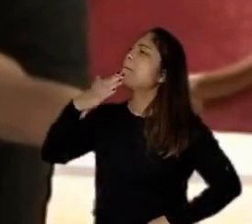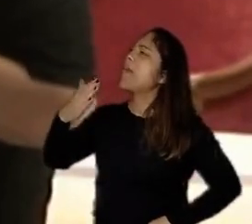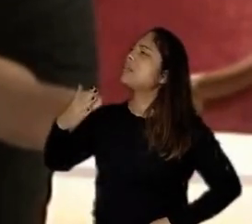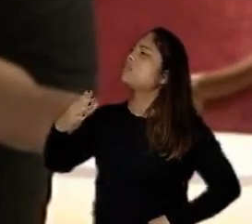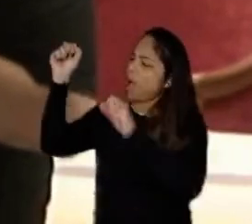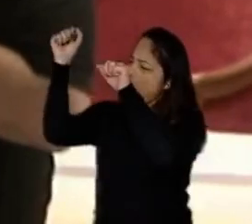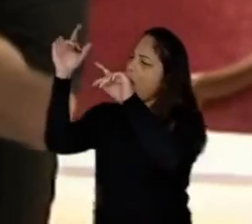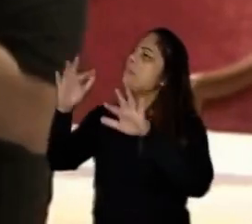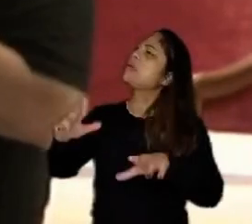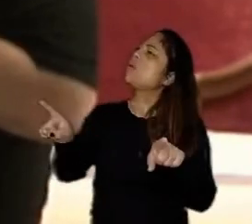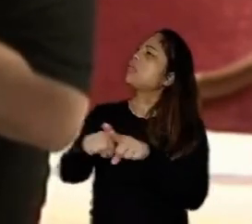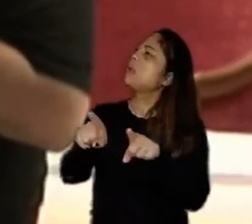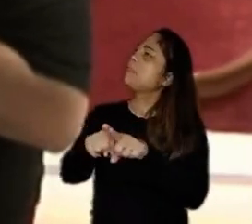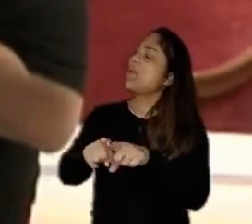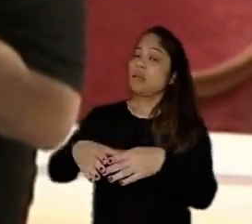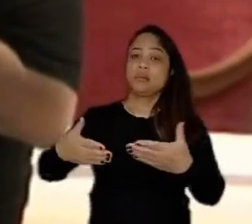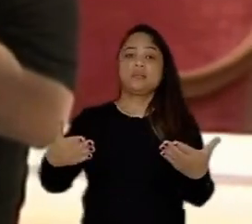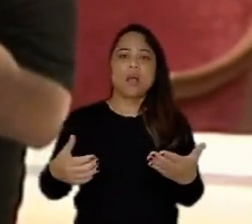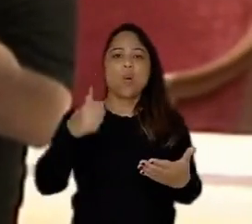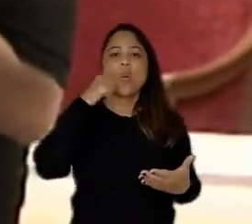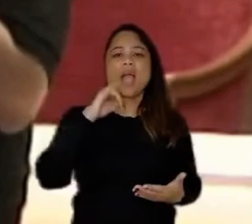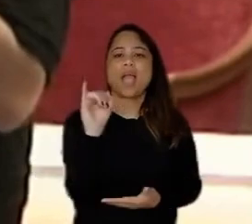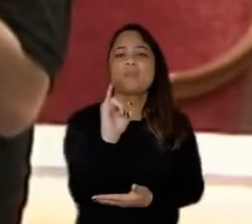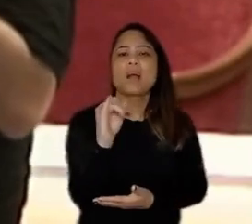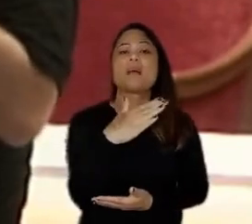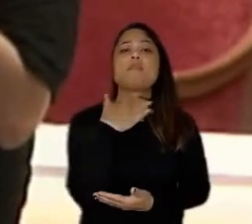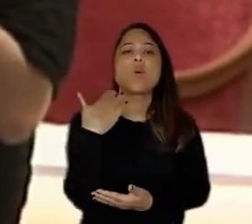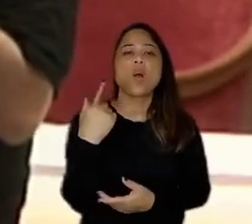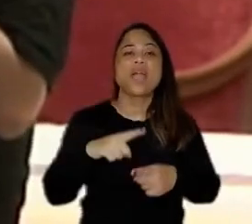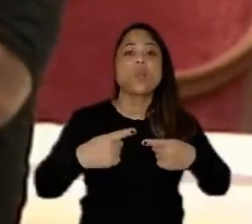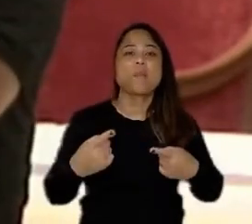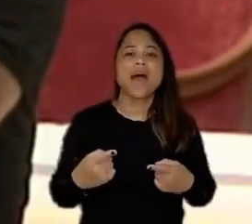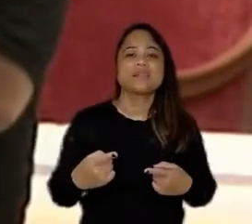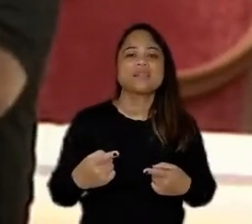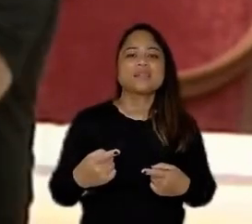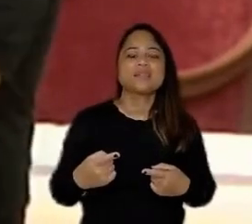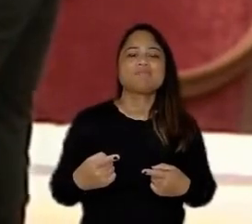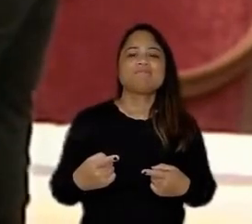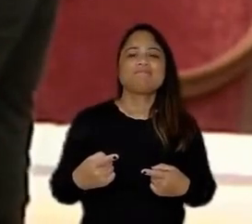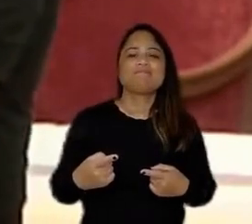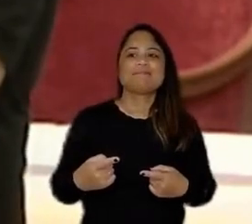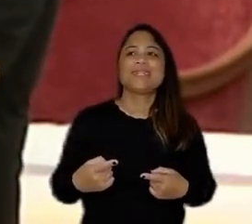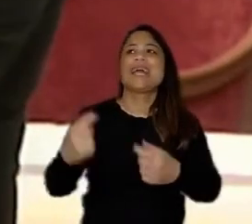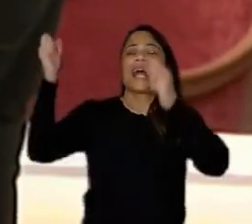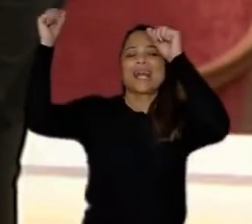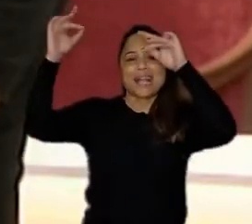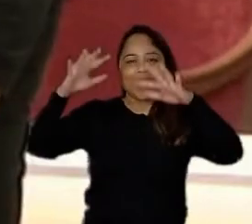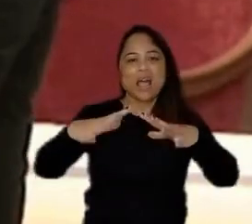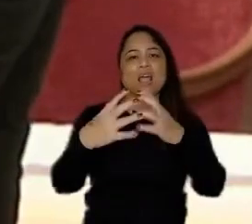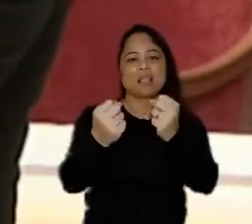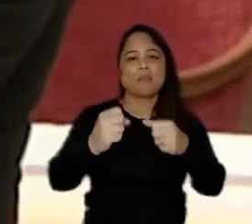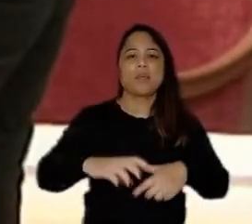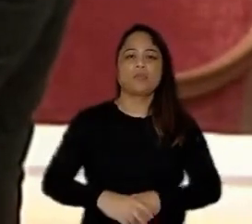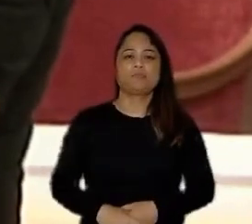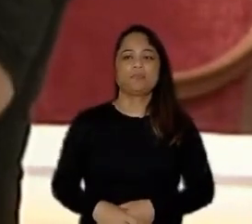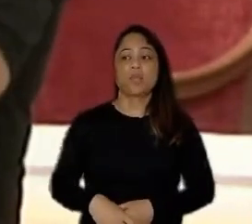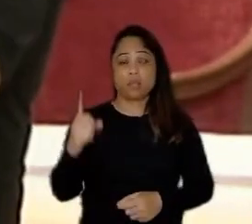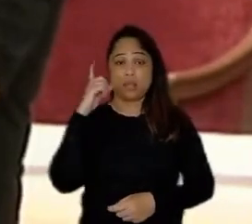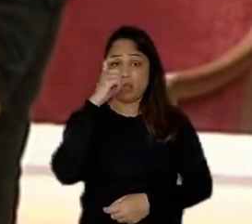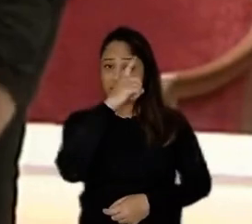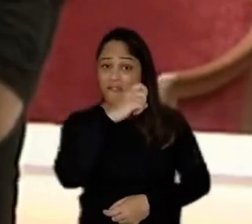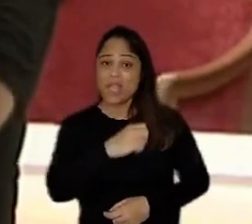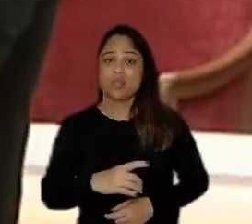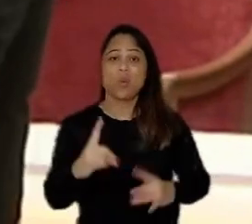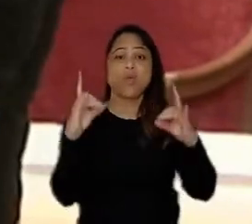graça. E morreu na graça. É claro que não é fácil, não ter velório, enterrar de qualquer jeito, caixão lacrado, tudo isso é